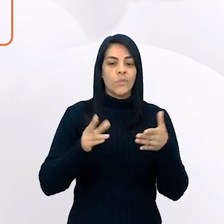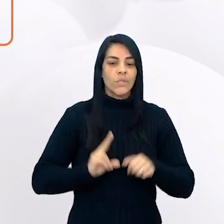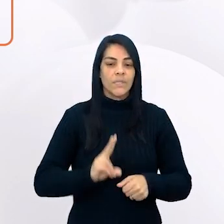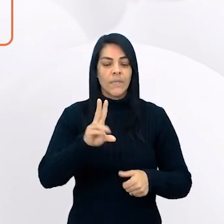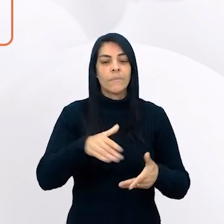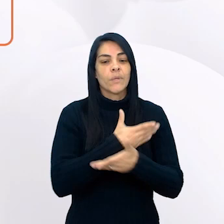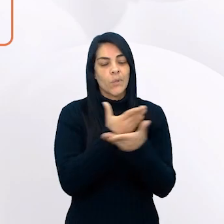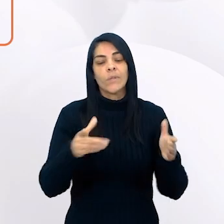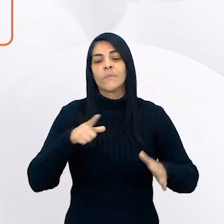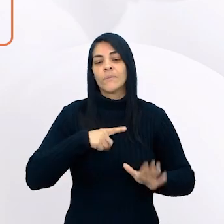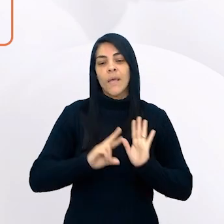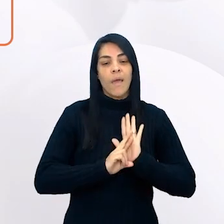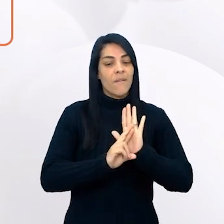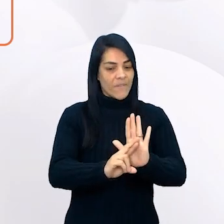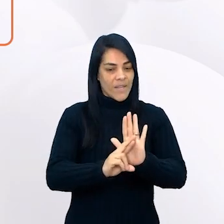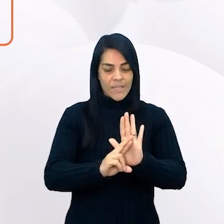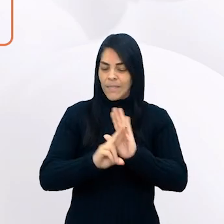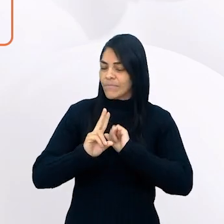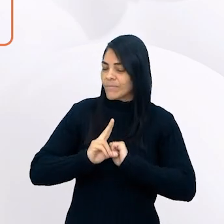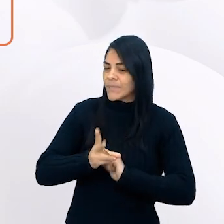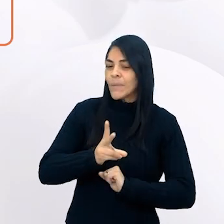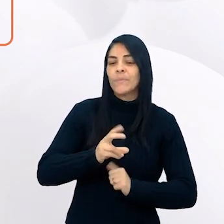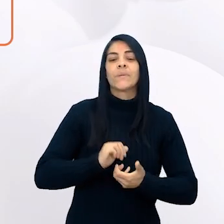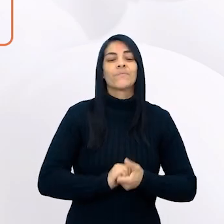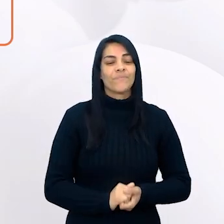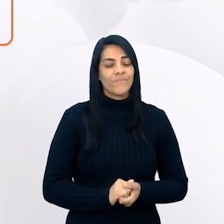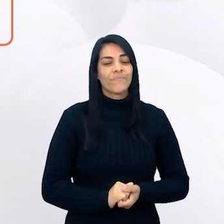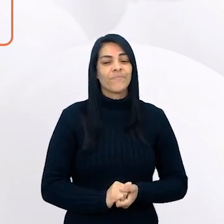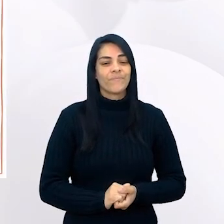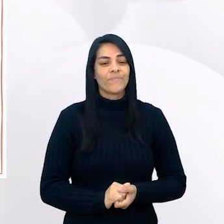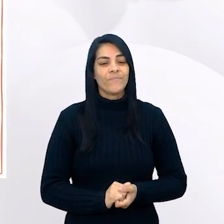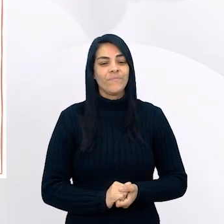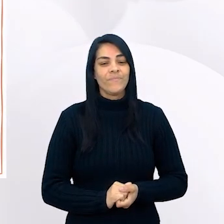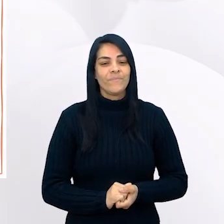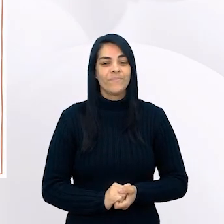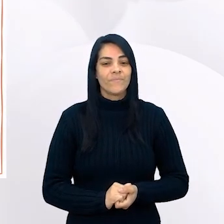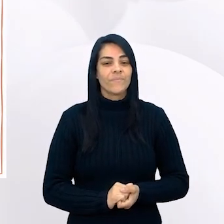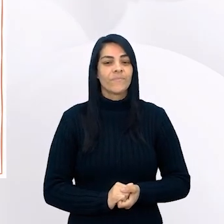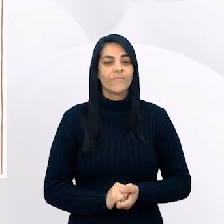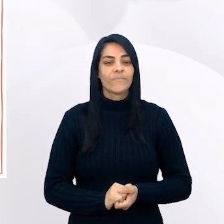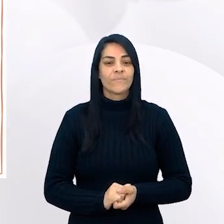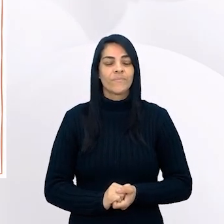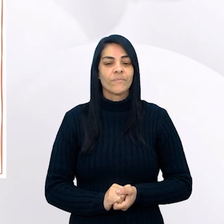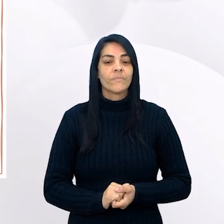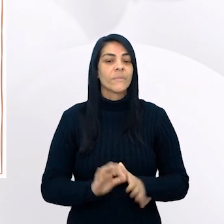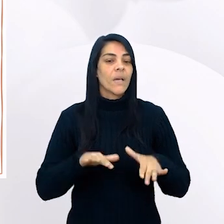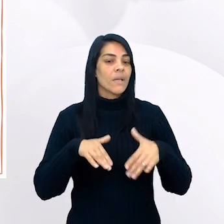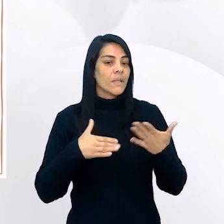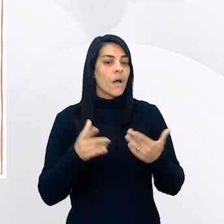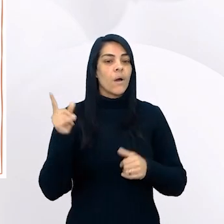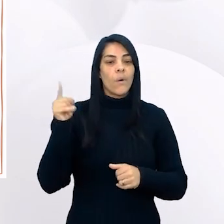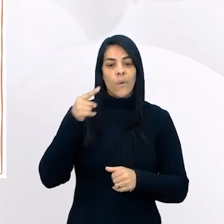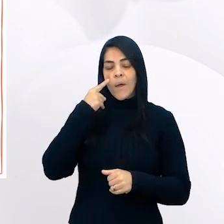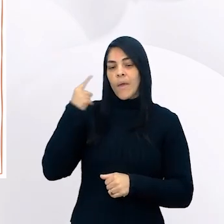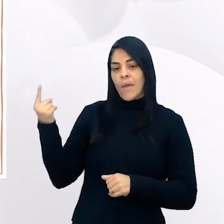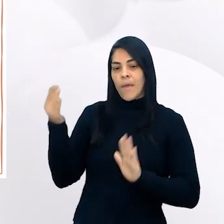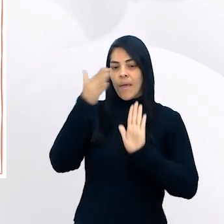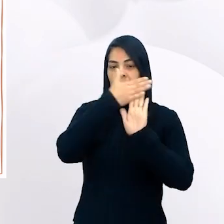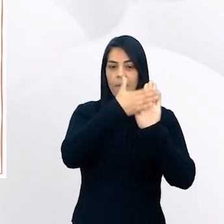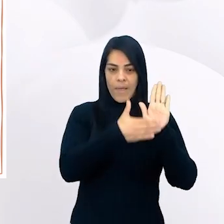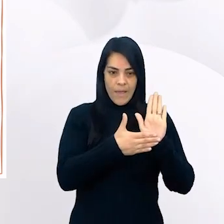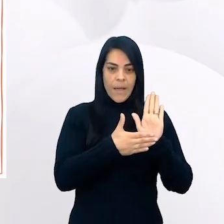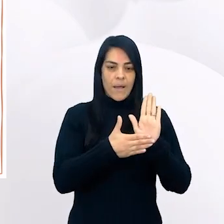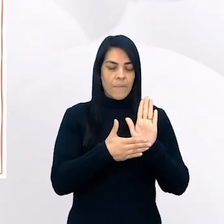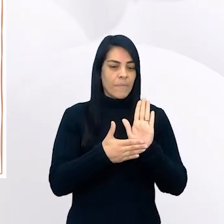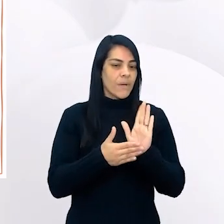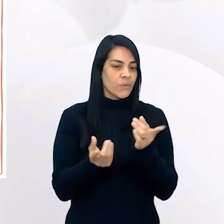aí a referência. É isso, né? É isso. Muito bem. Vamos lá. Então, essa aí é a capinha do